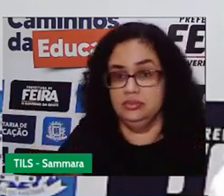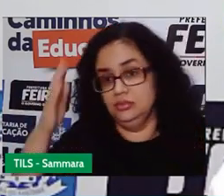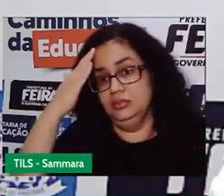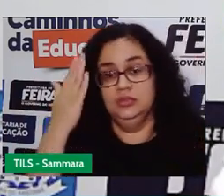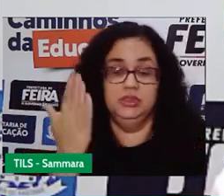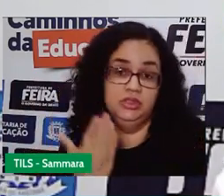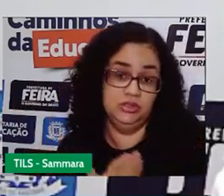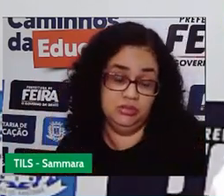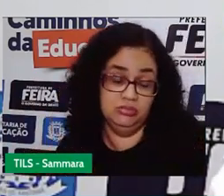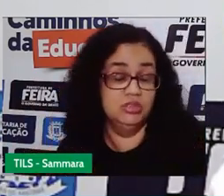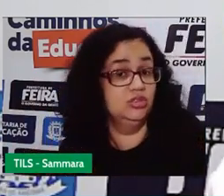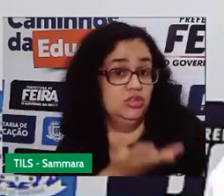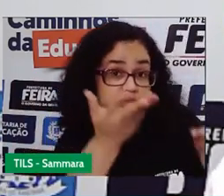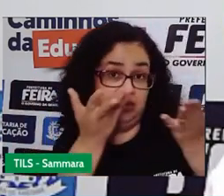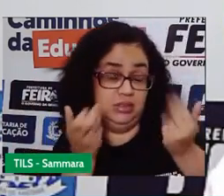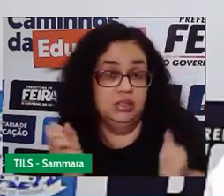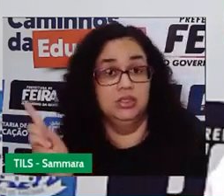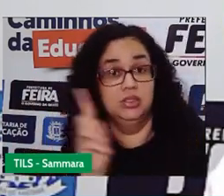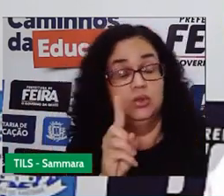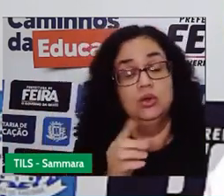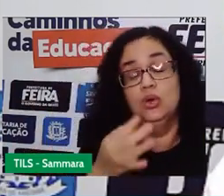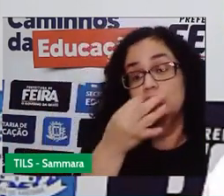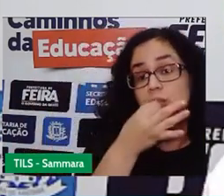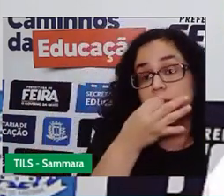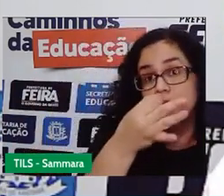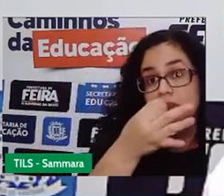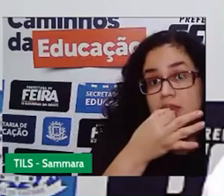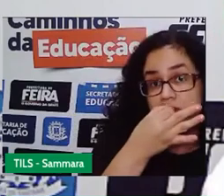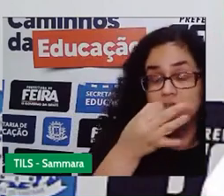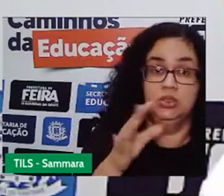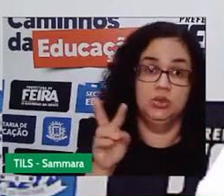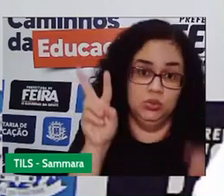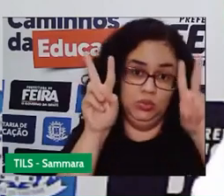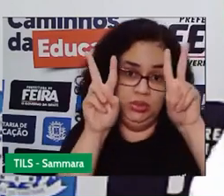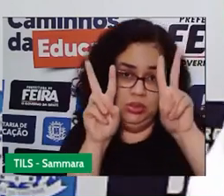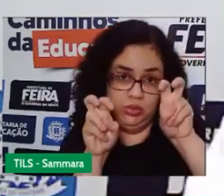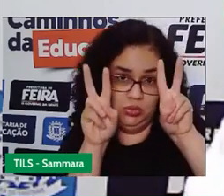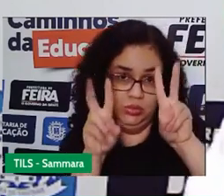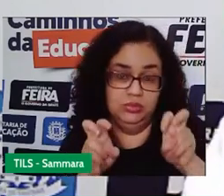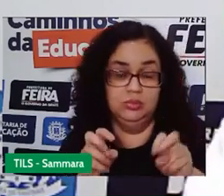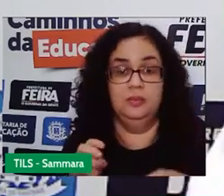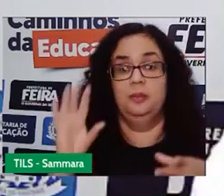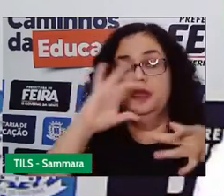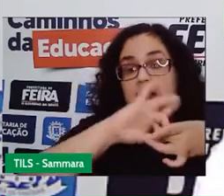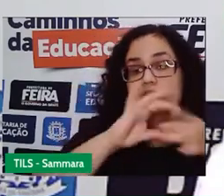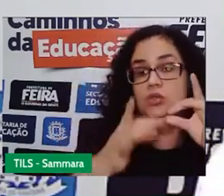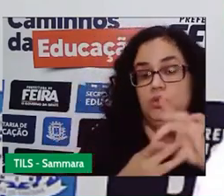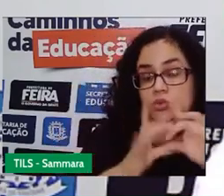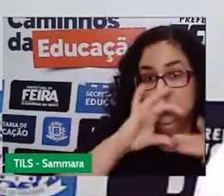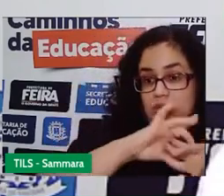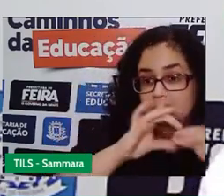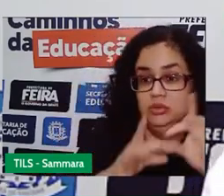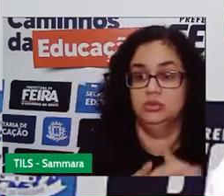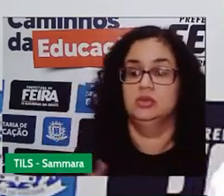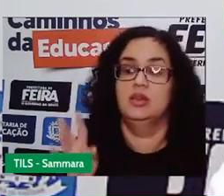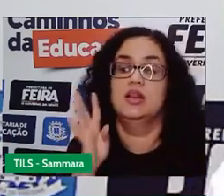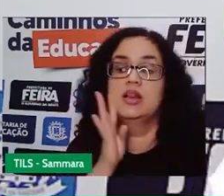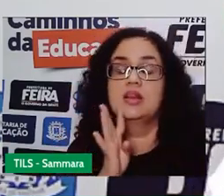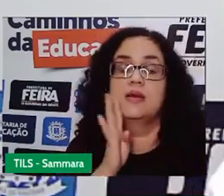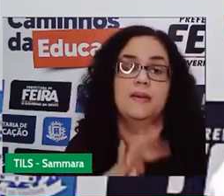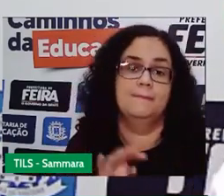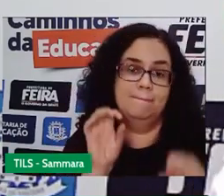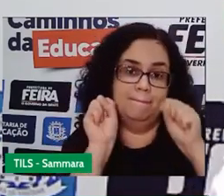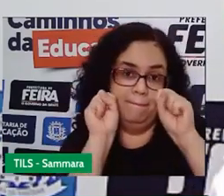São textos muito ricos e que podem aí nos ajudar a termos prazer pelo ato de ler, que é algo